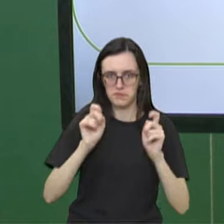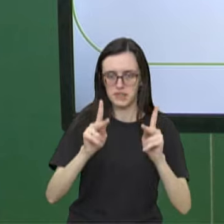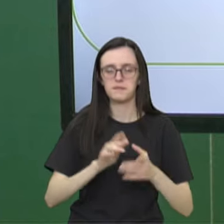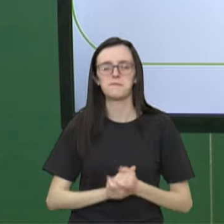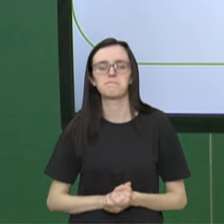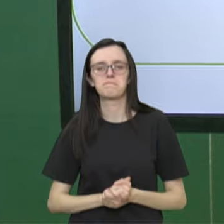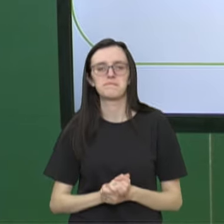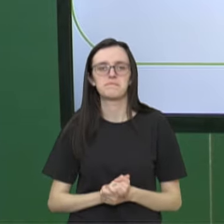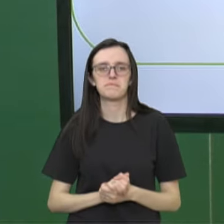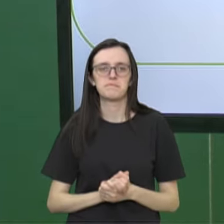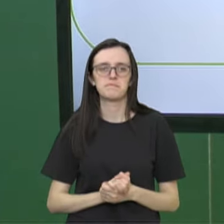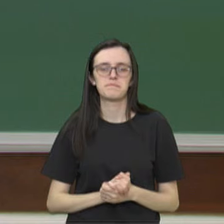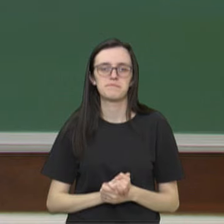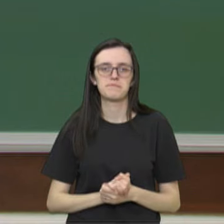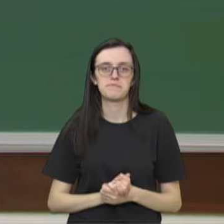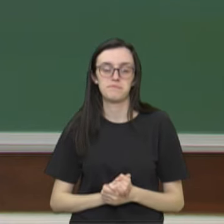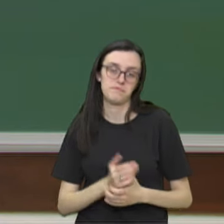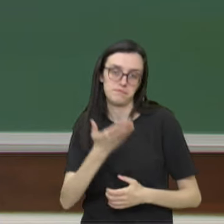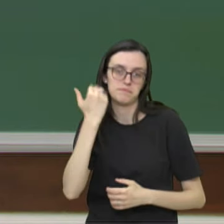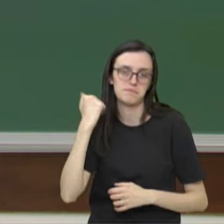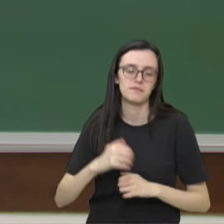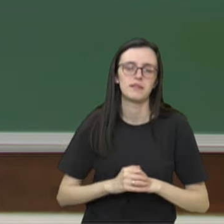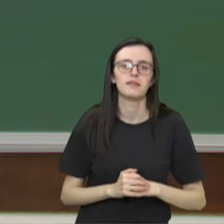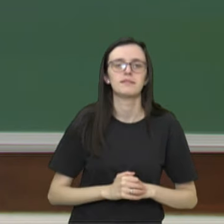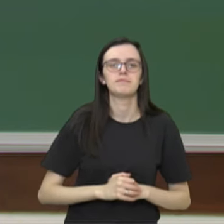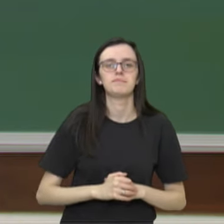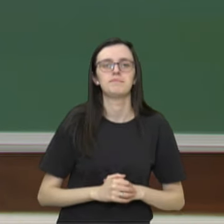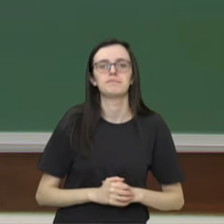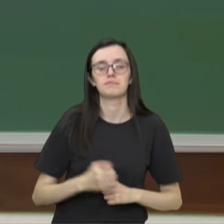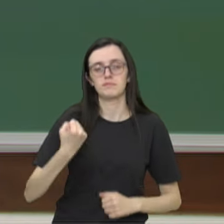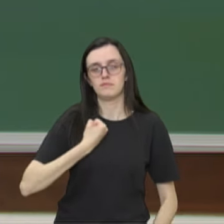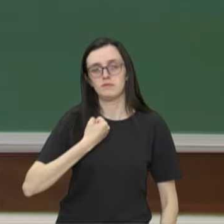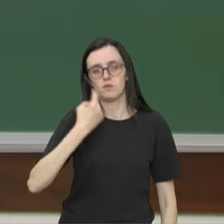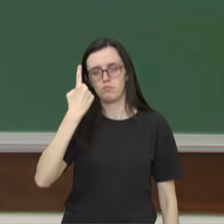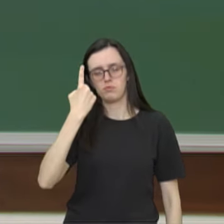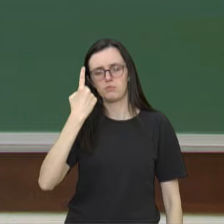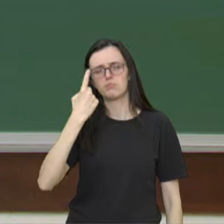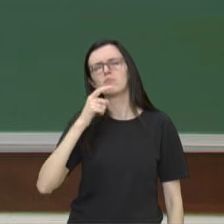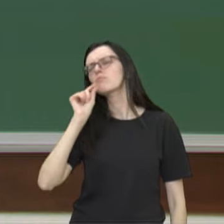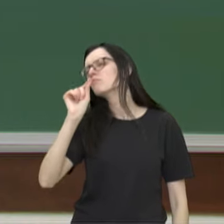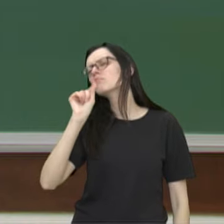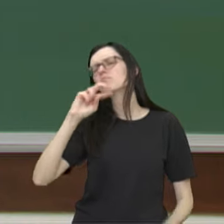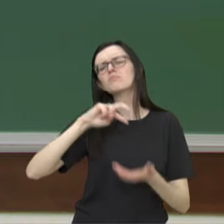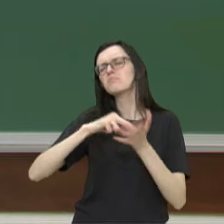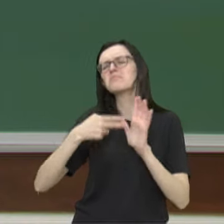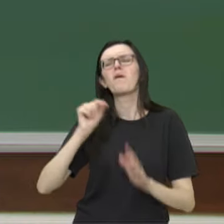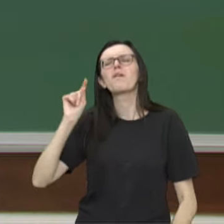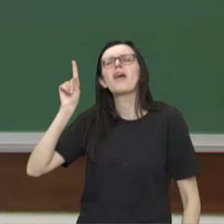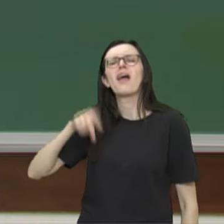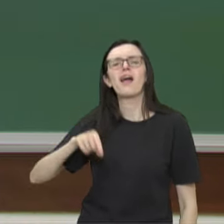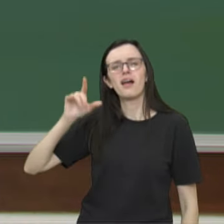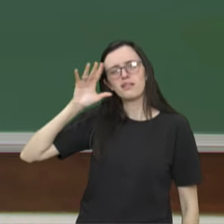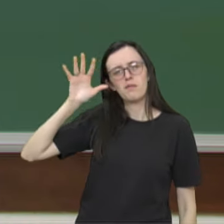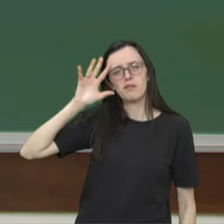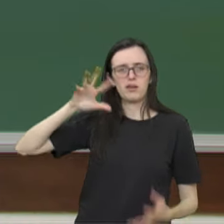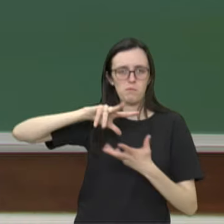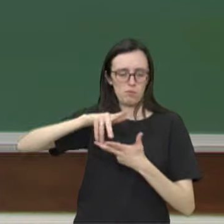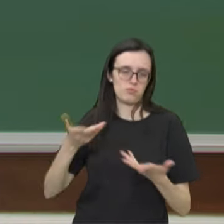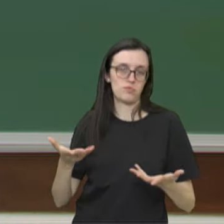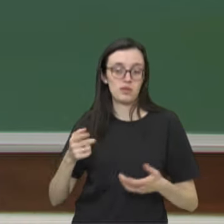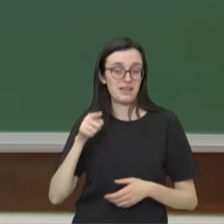ok, pessoal? Então, vamos lá. Então, o que propõe a teoria do mundo? Nesse momento, é importante que vocês falem